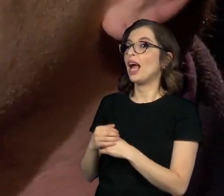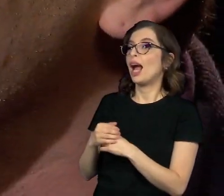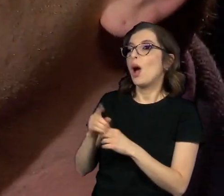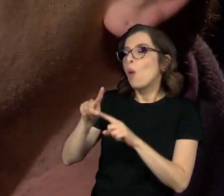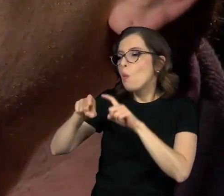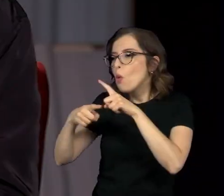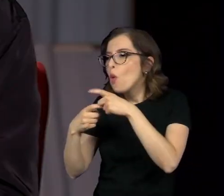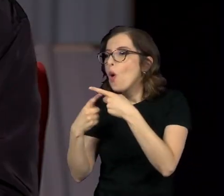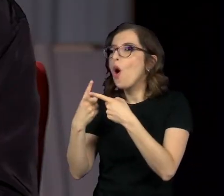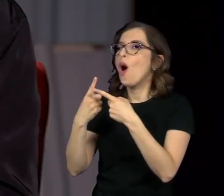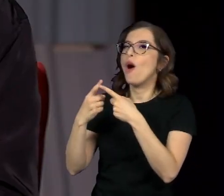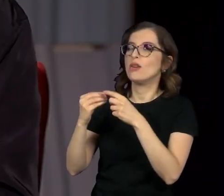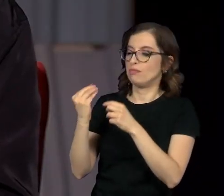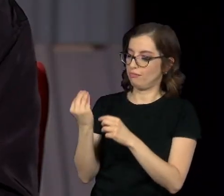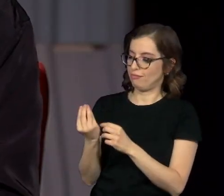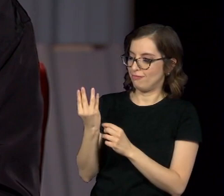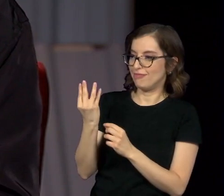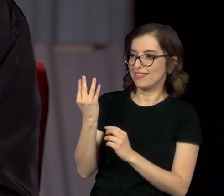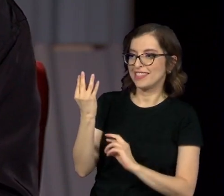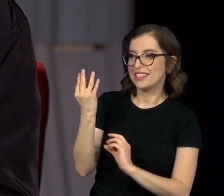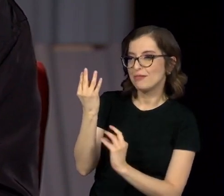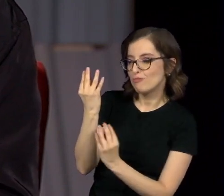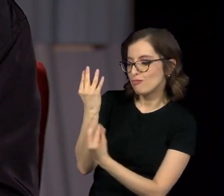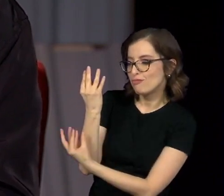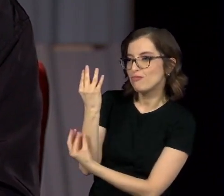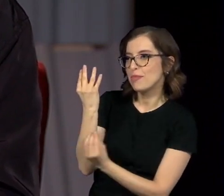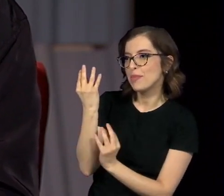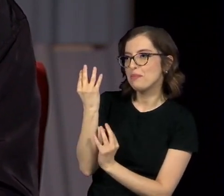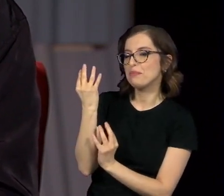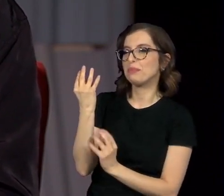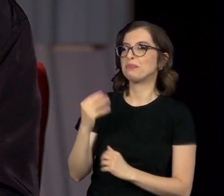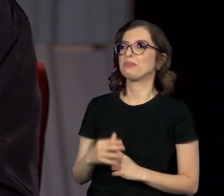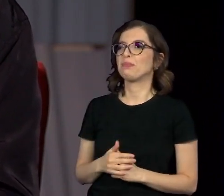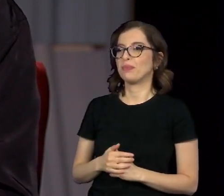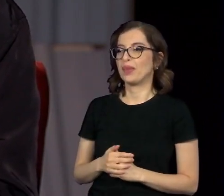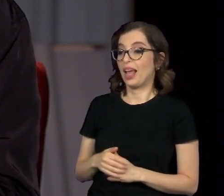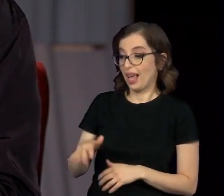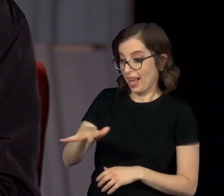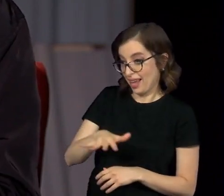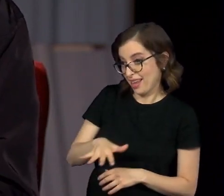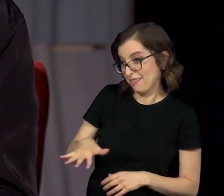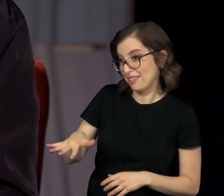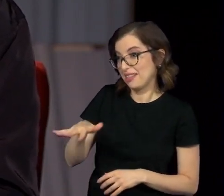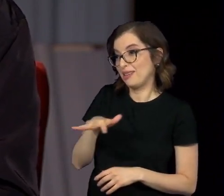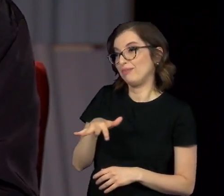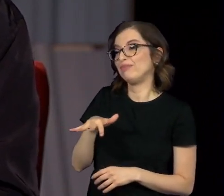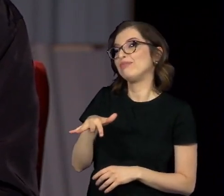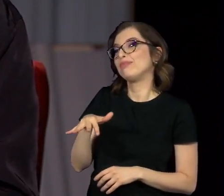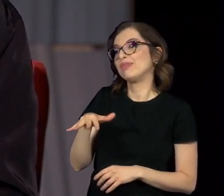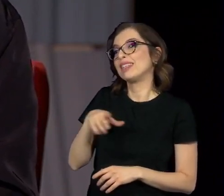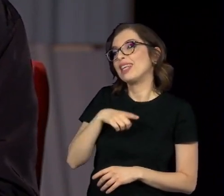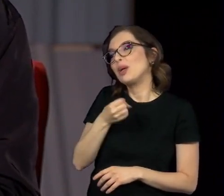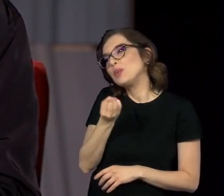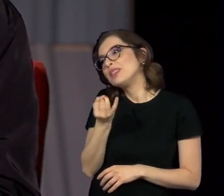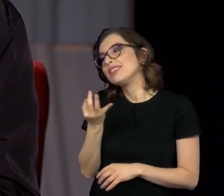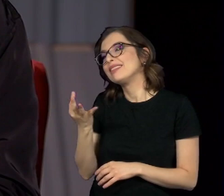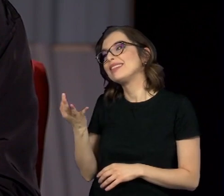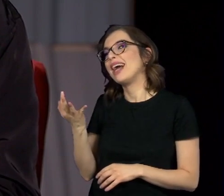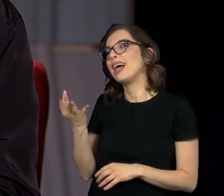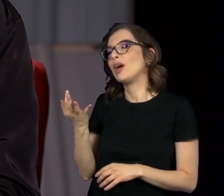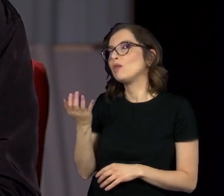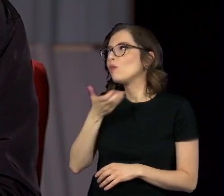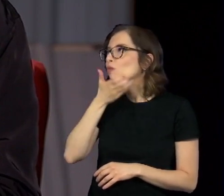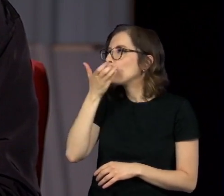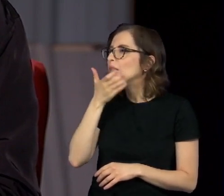questão em particular. Bom, há uma área comum, onde se tem algumas frutas, mas eu gosto muito do